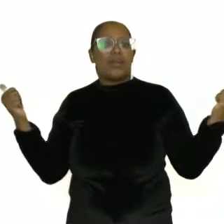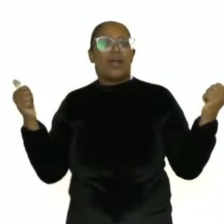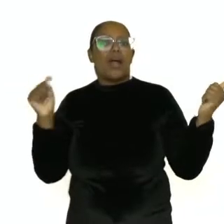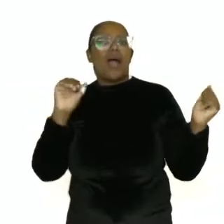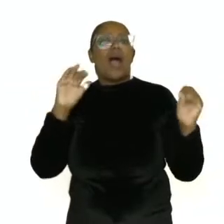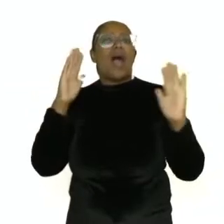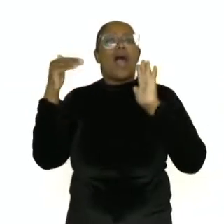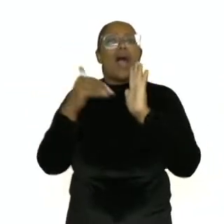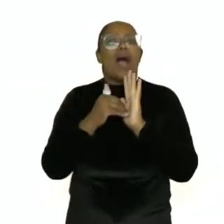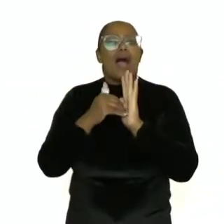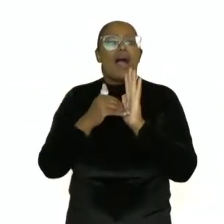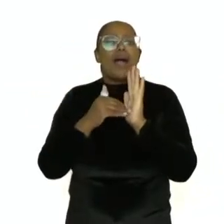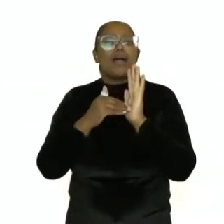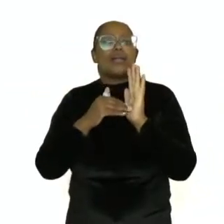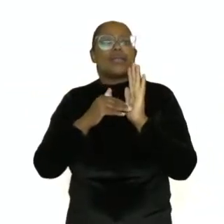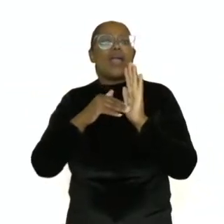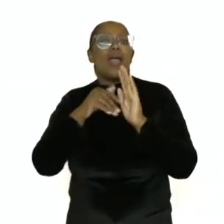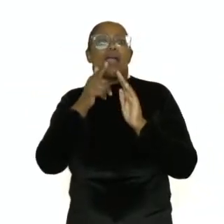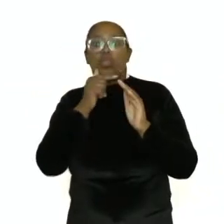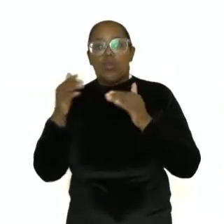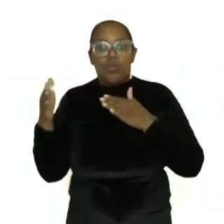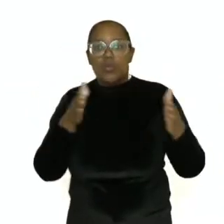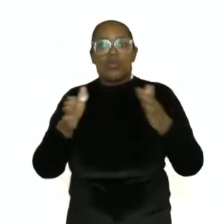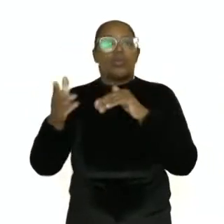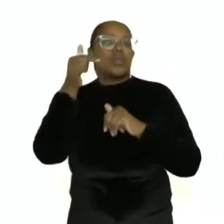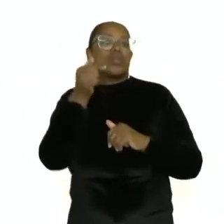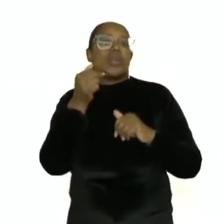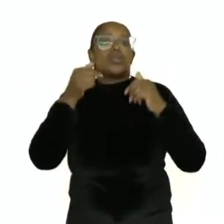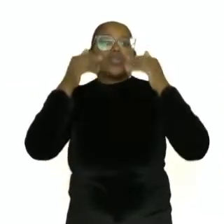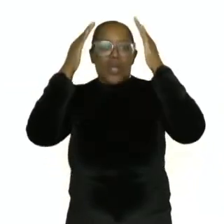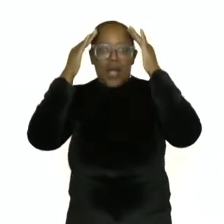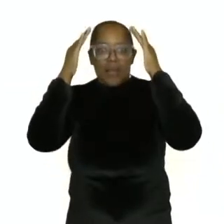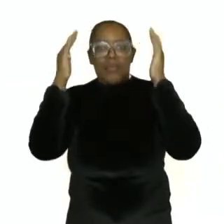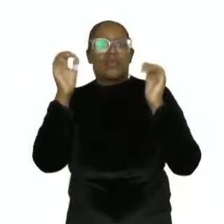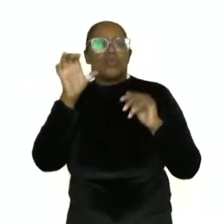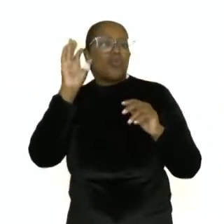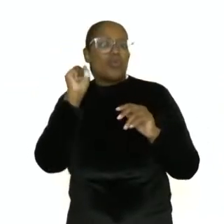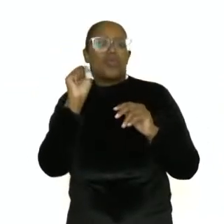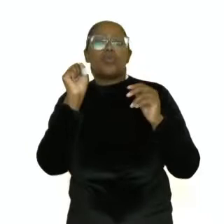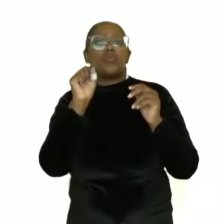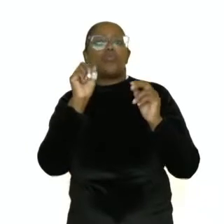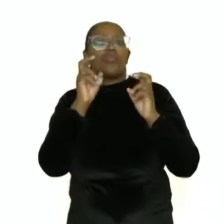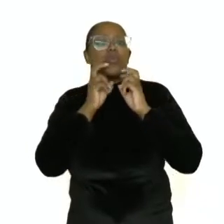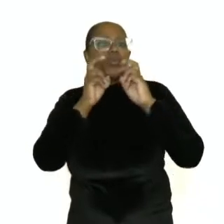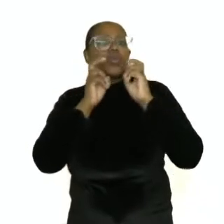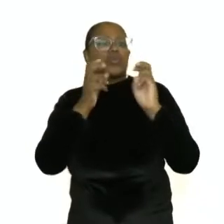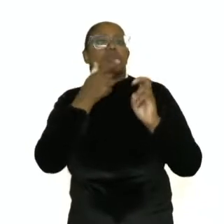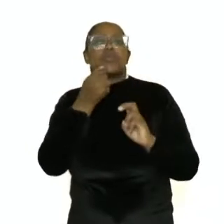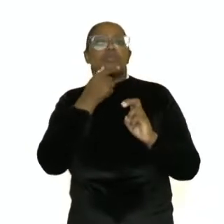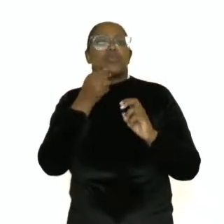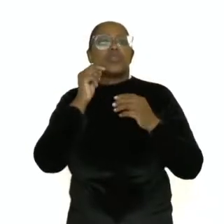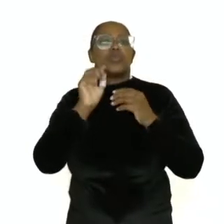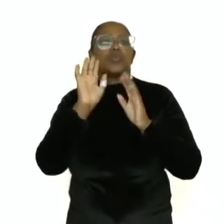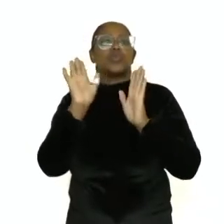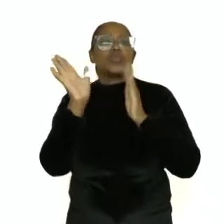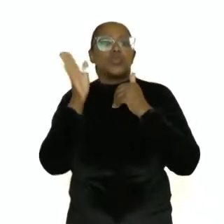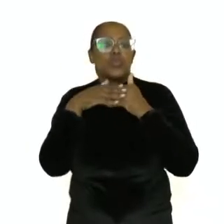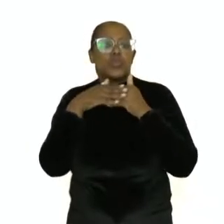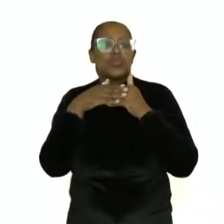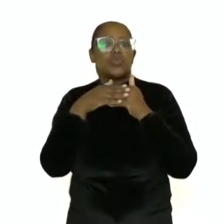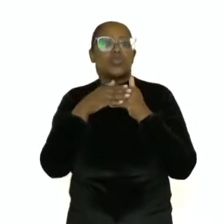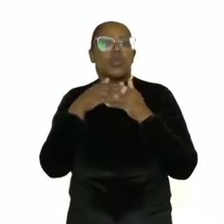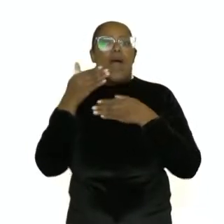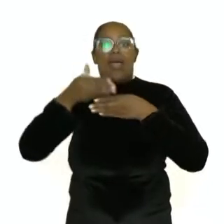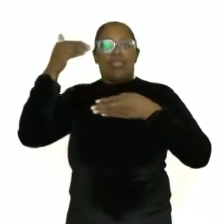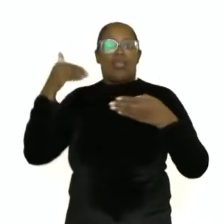Até a Serra de Tatiquiru e o Rio das Sete Cabeças, ouviu os gritos dos meninos escondidos por trás das árvores, sentiu um baque no